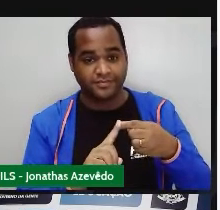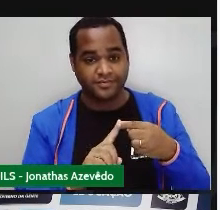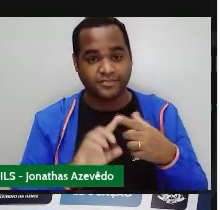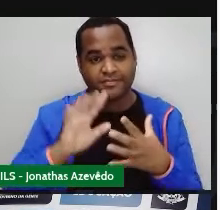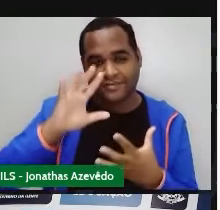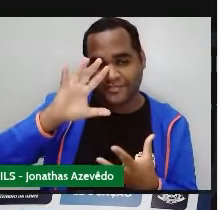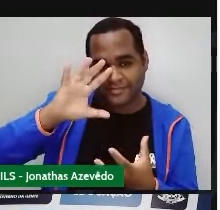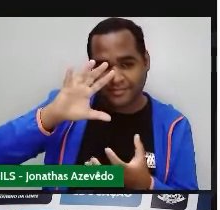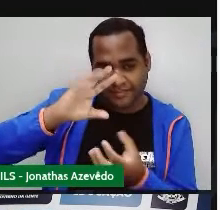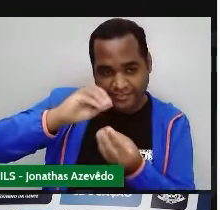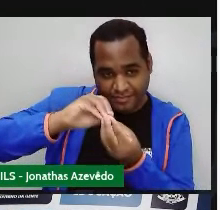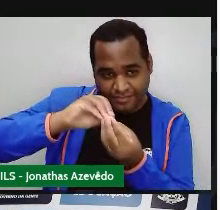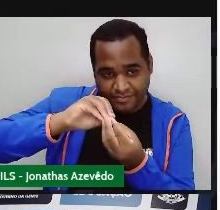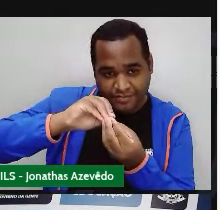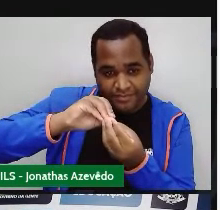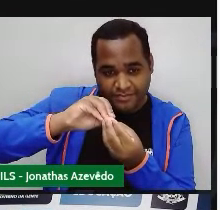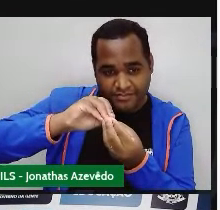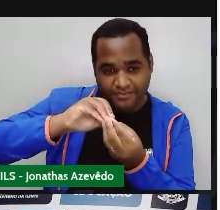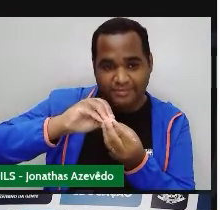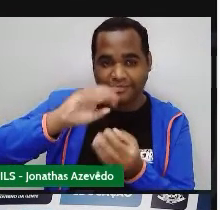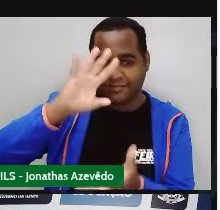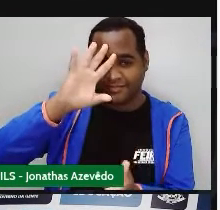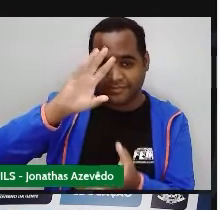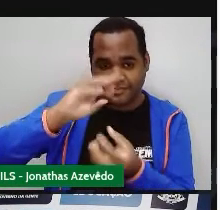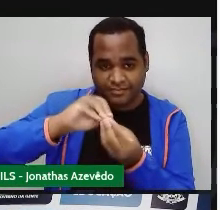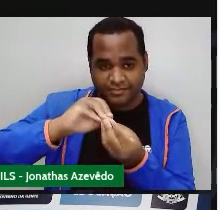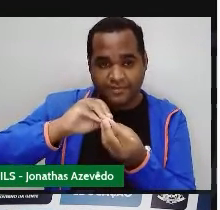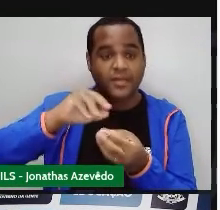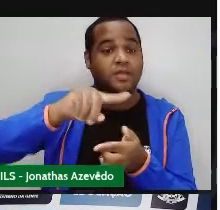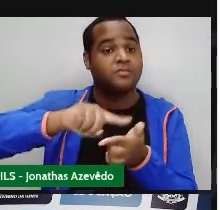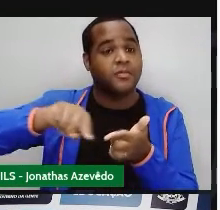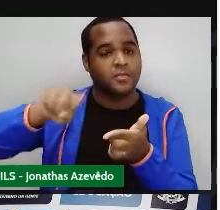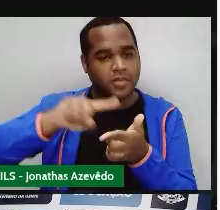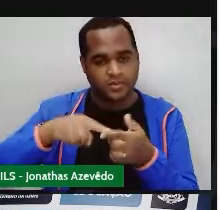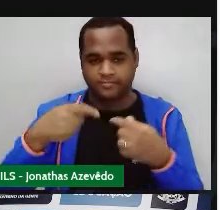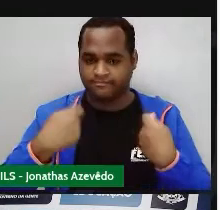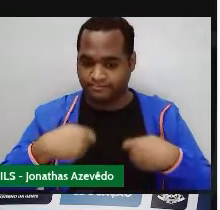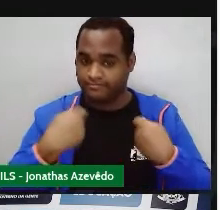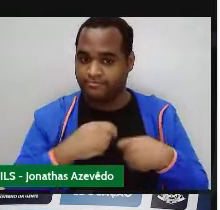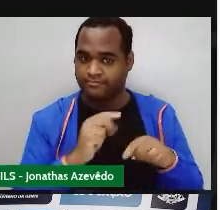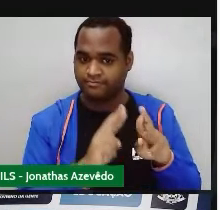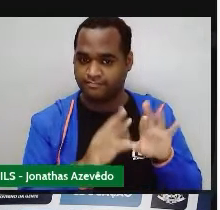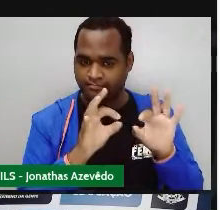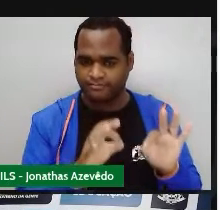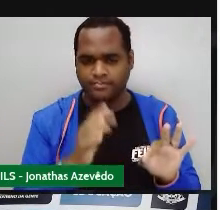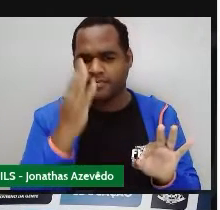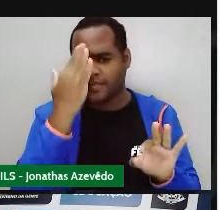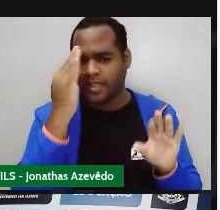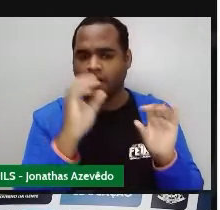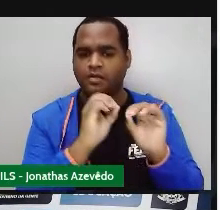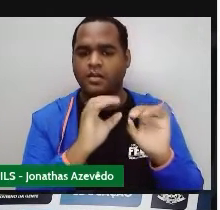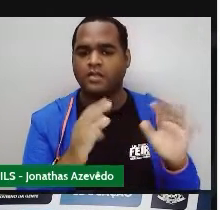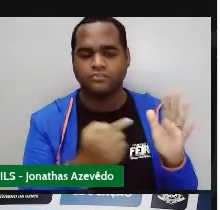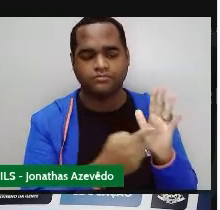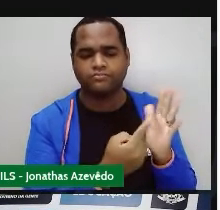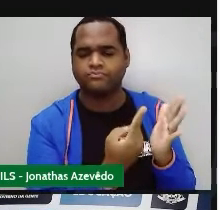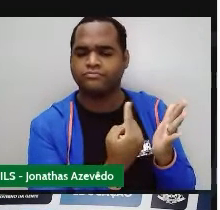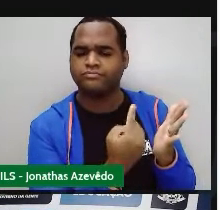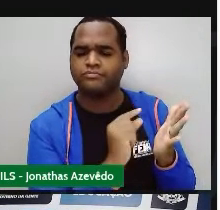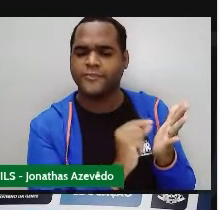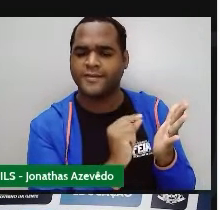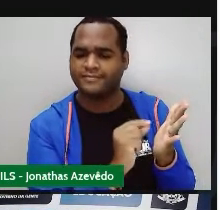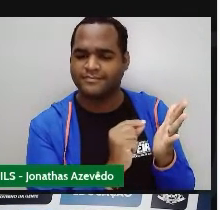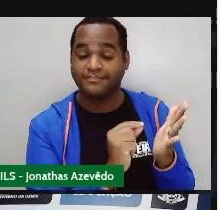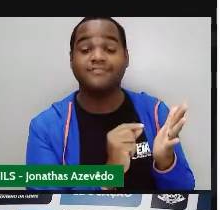é você compreender o problema que você precisa resolver né Você entendeu o que precisa ser feito para